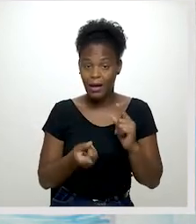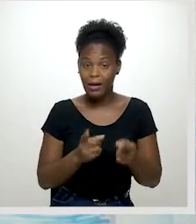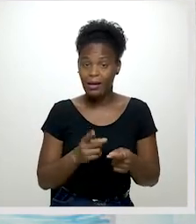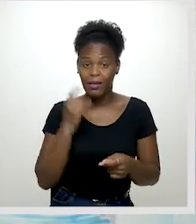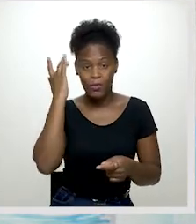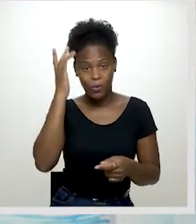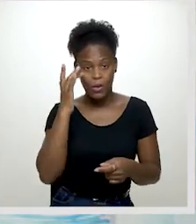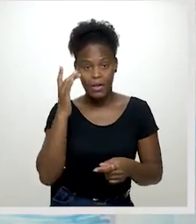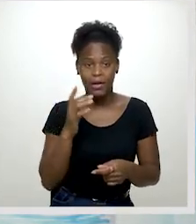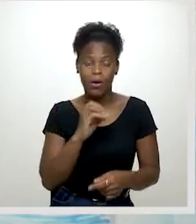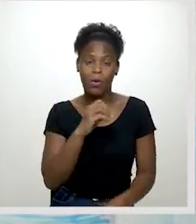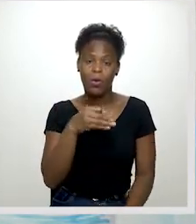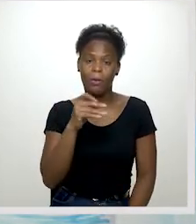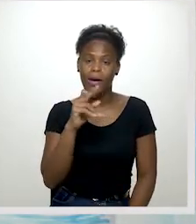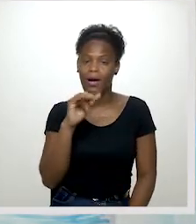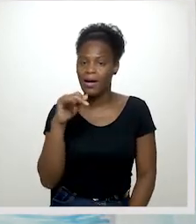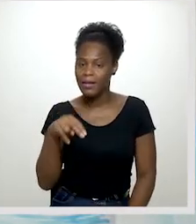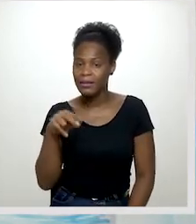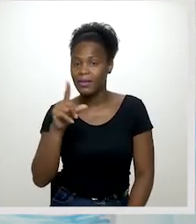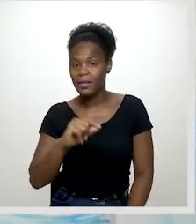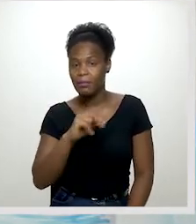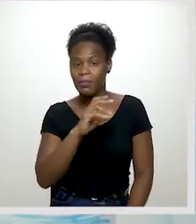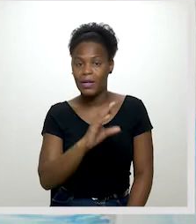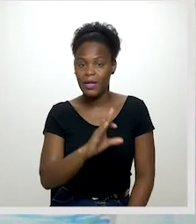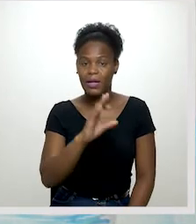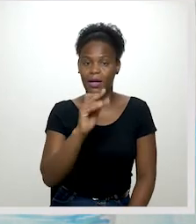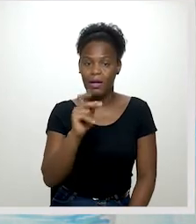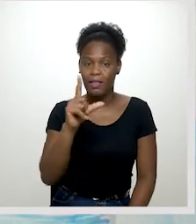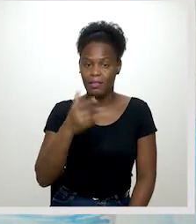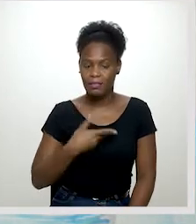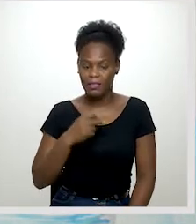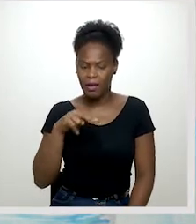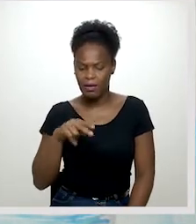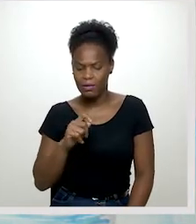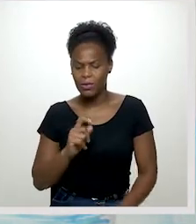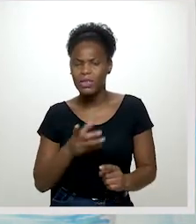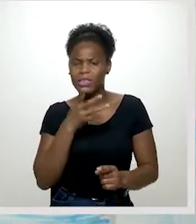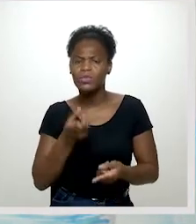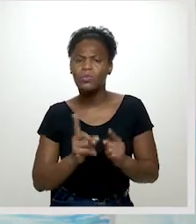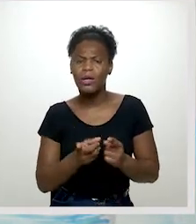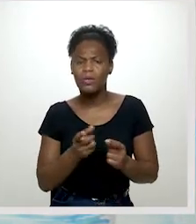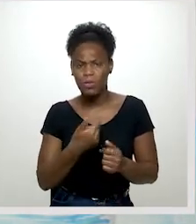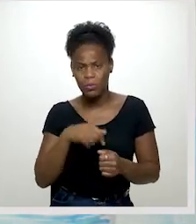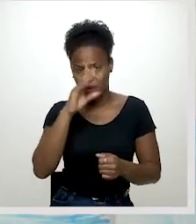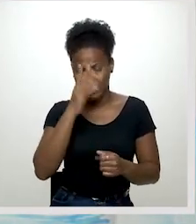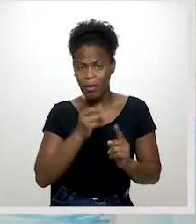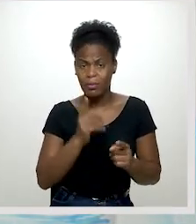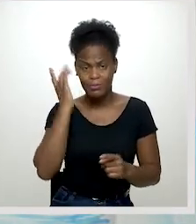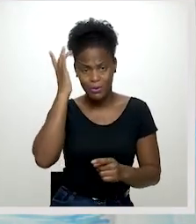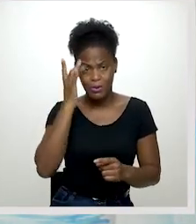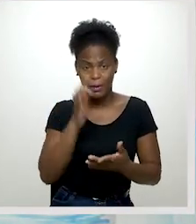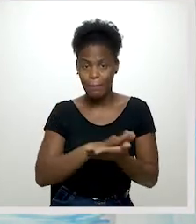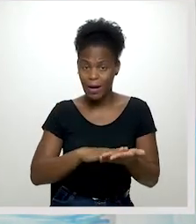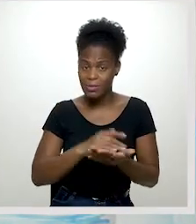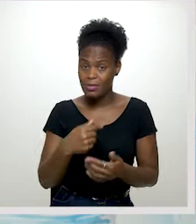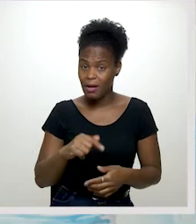Oparin e Haldane. O que é que nos diz essa teoria? Pois nós sabemos que essa teoria baseia-se principalmente